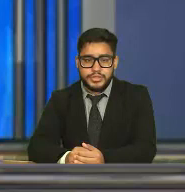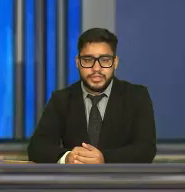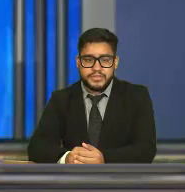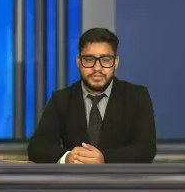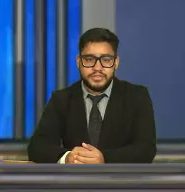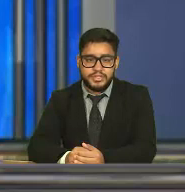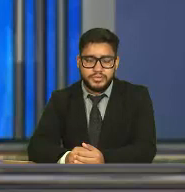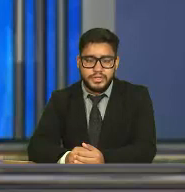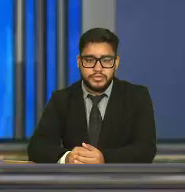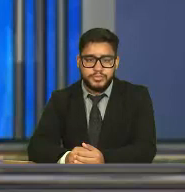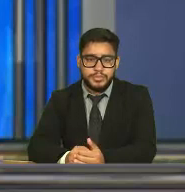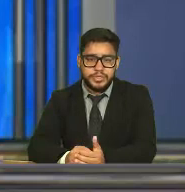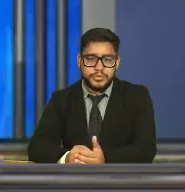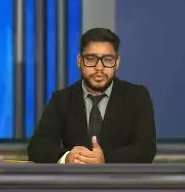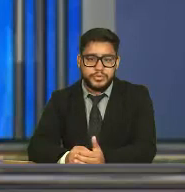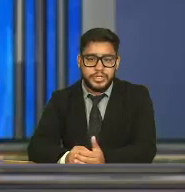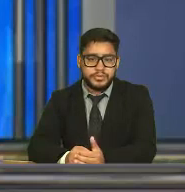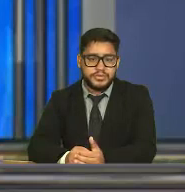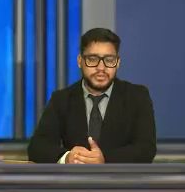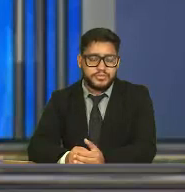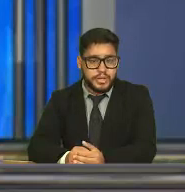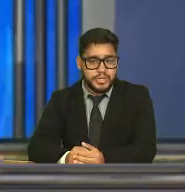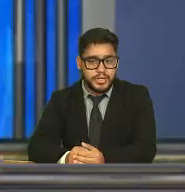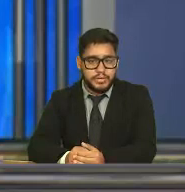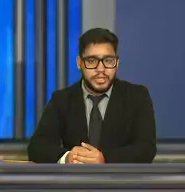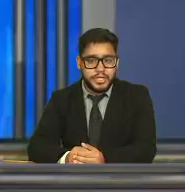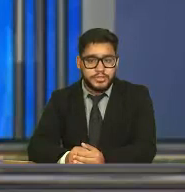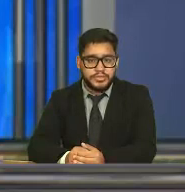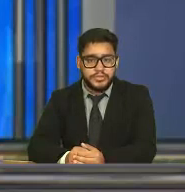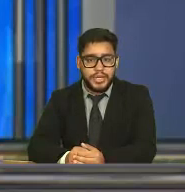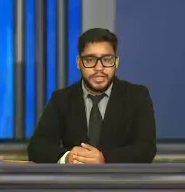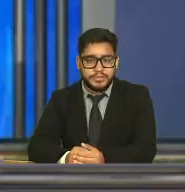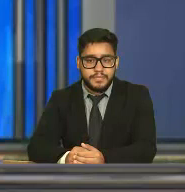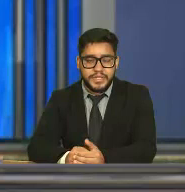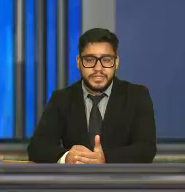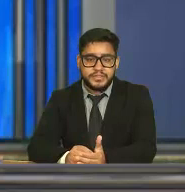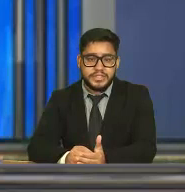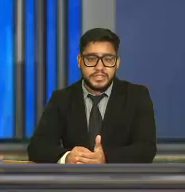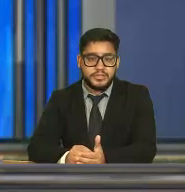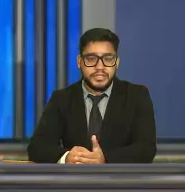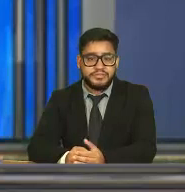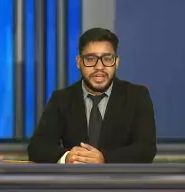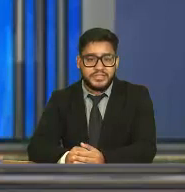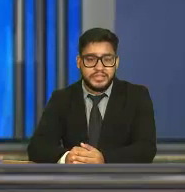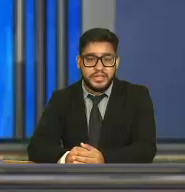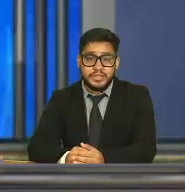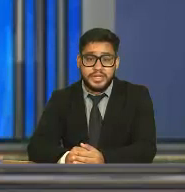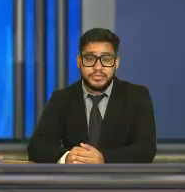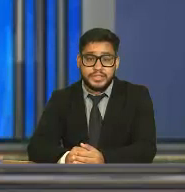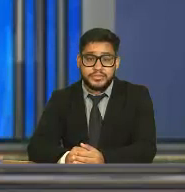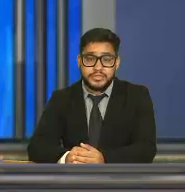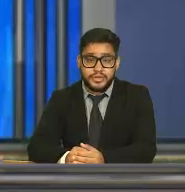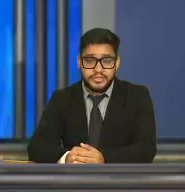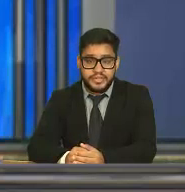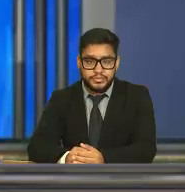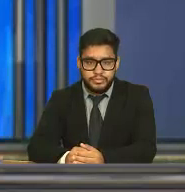alunos de educação infantil, do 1º ao 9º ano do ensino fundamental e do ensino médio, e da 6ª à 9ª fase da